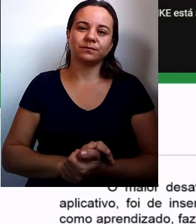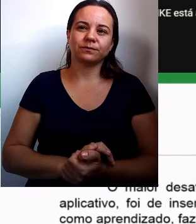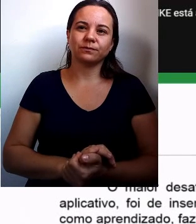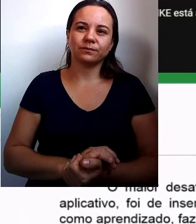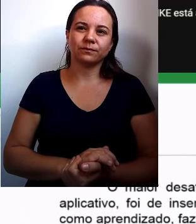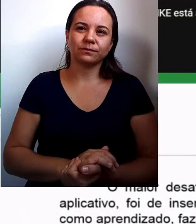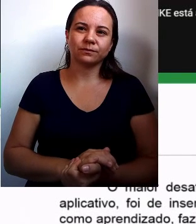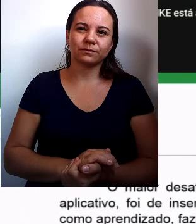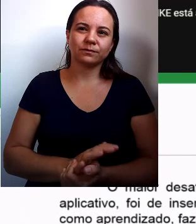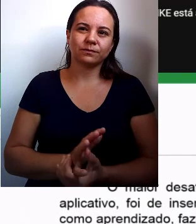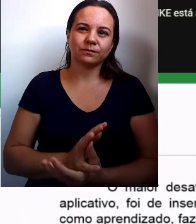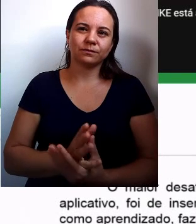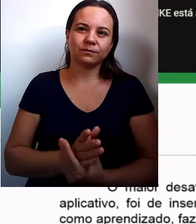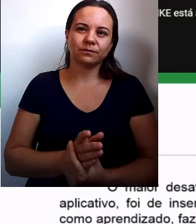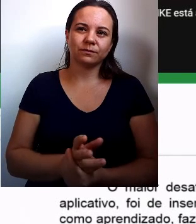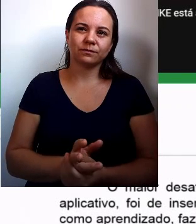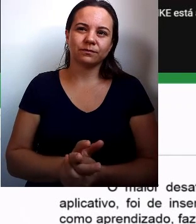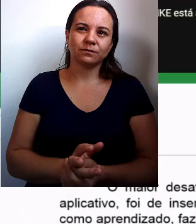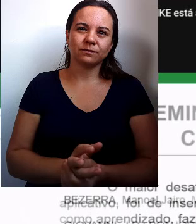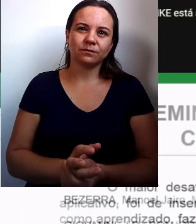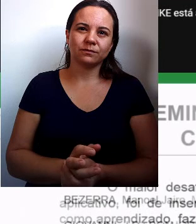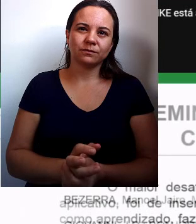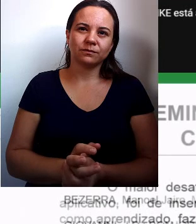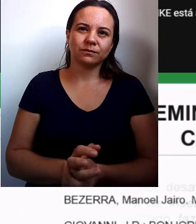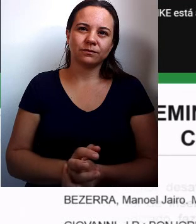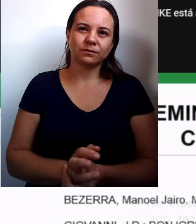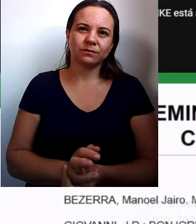desencilhar desse recurso.